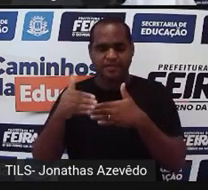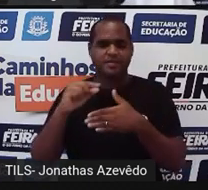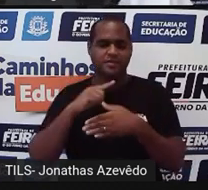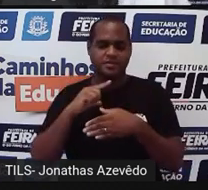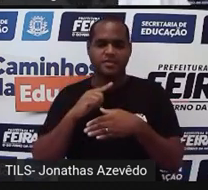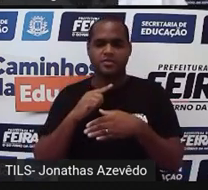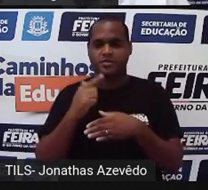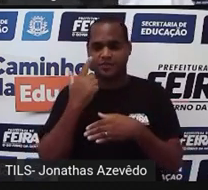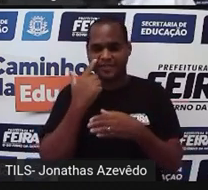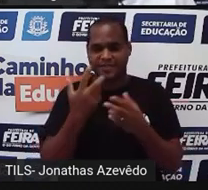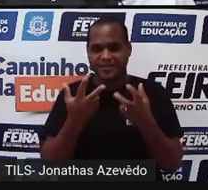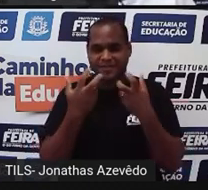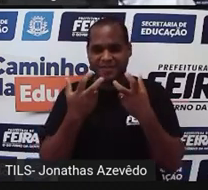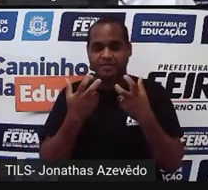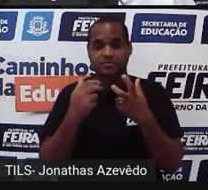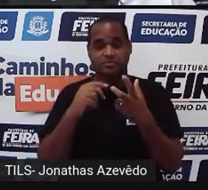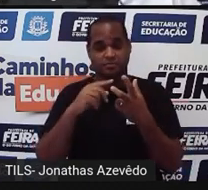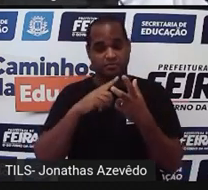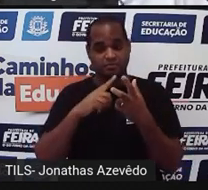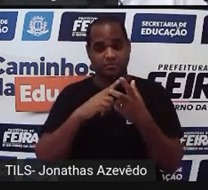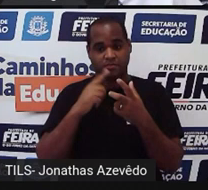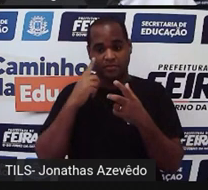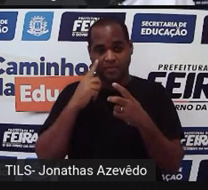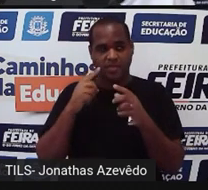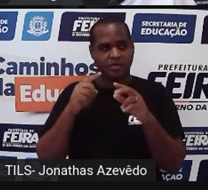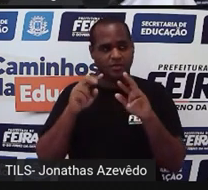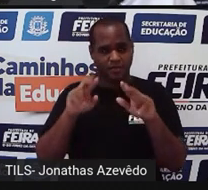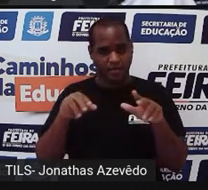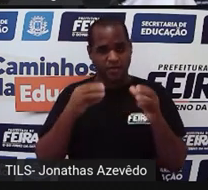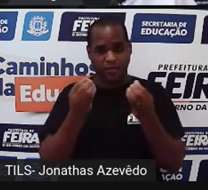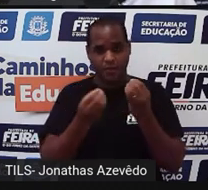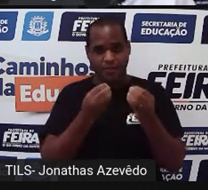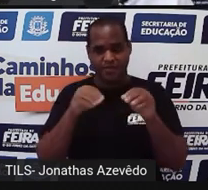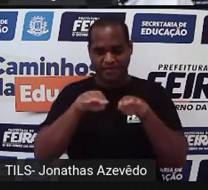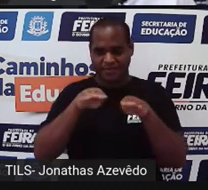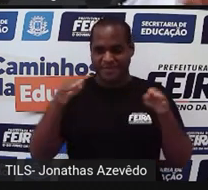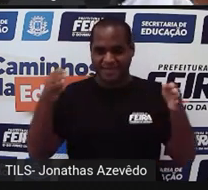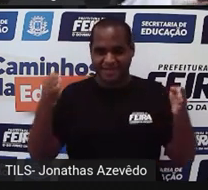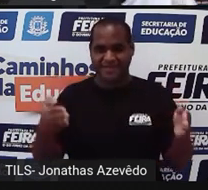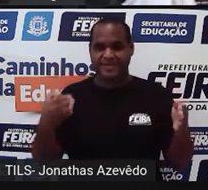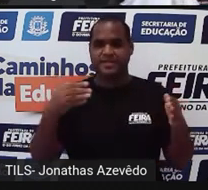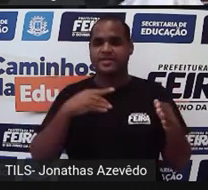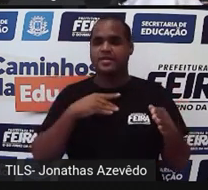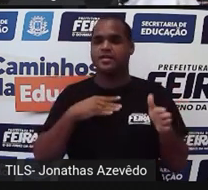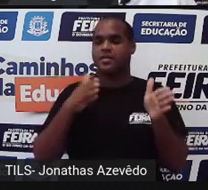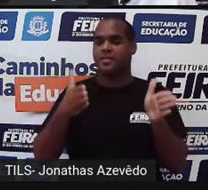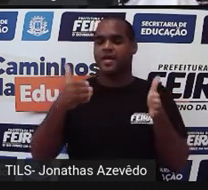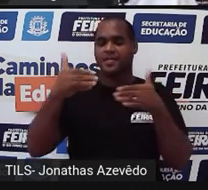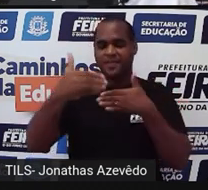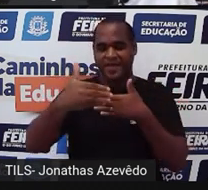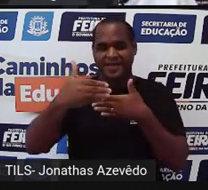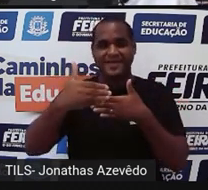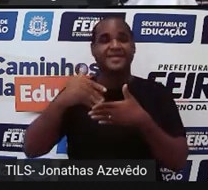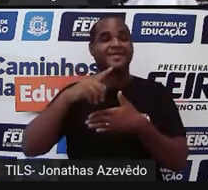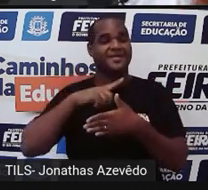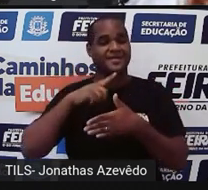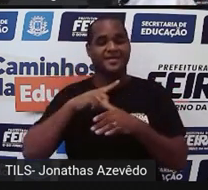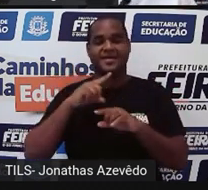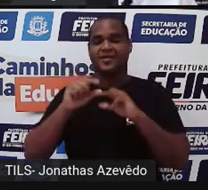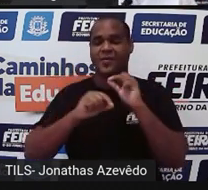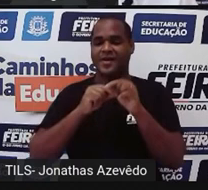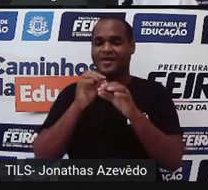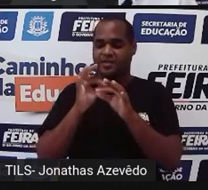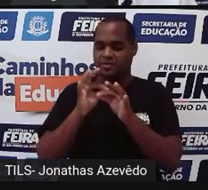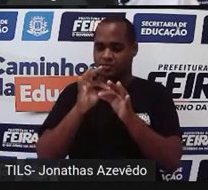ao lado tem uma figura com uma mesa, em cima dessa mesa tem um cubo construído com